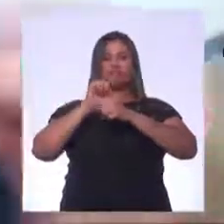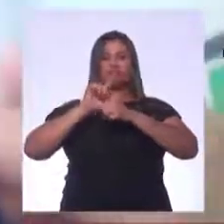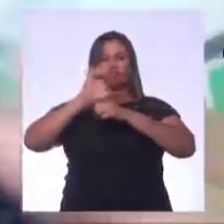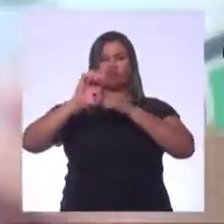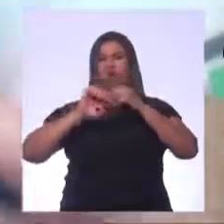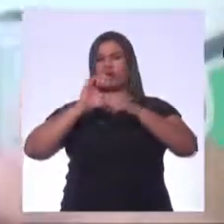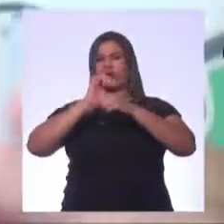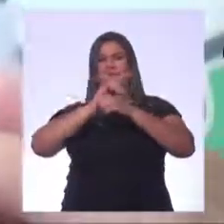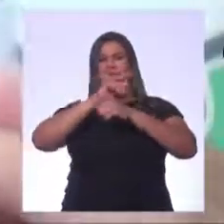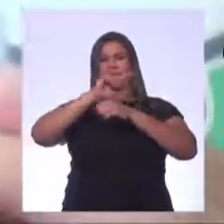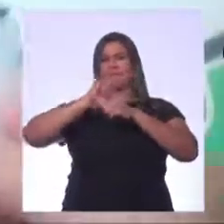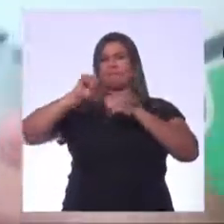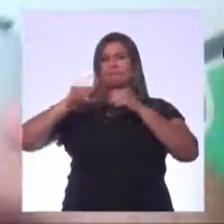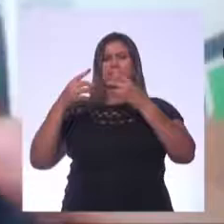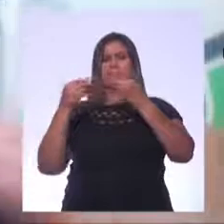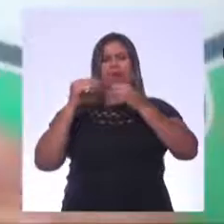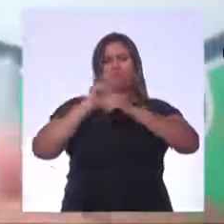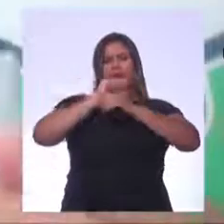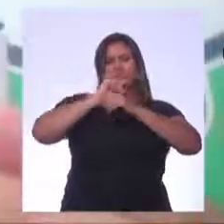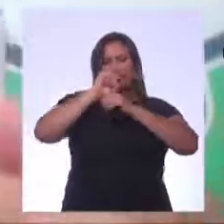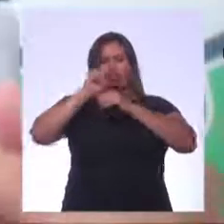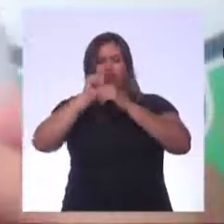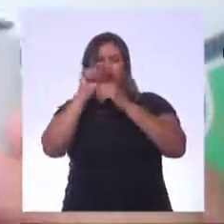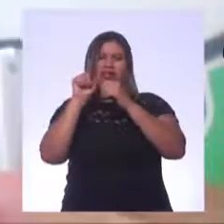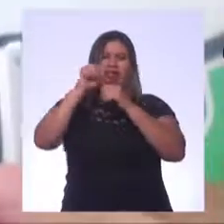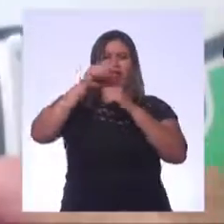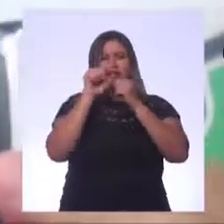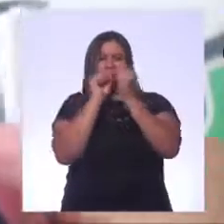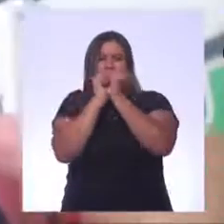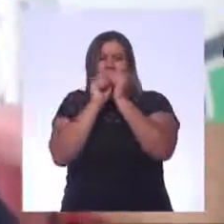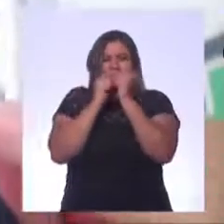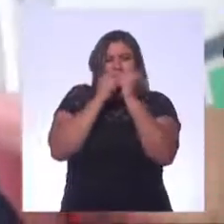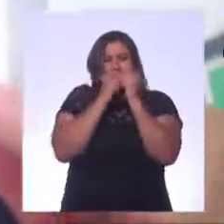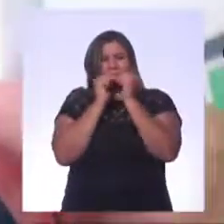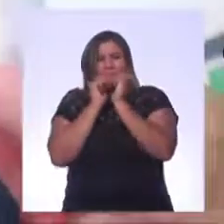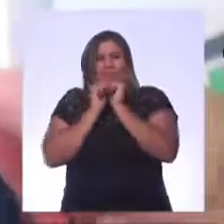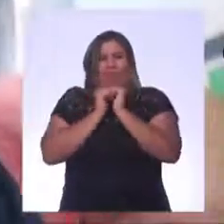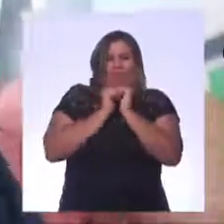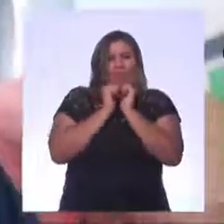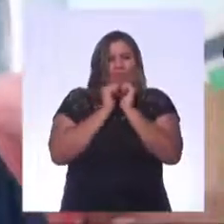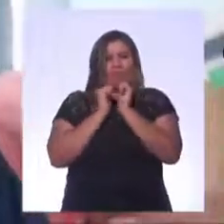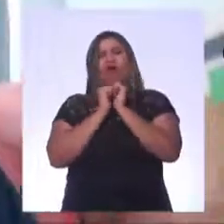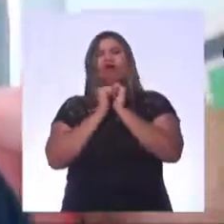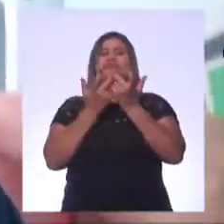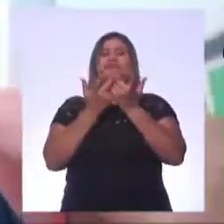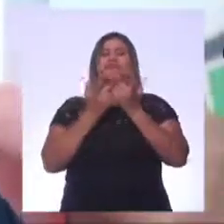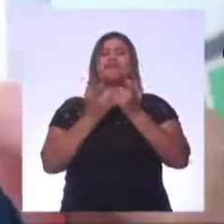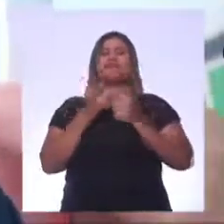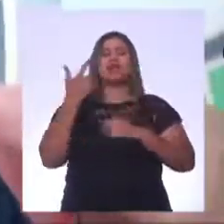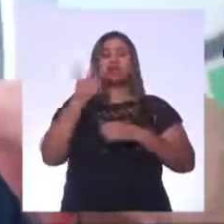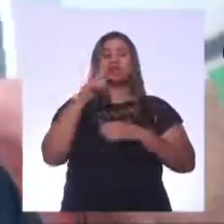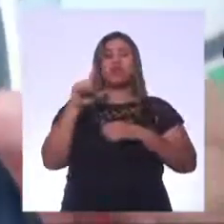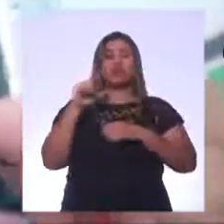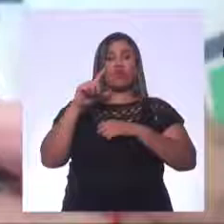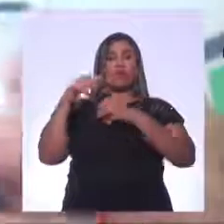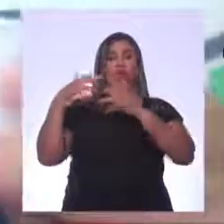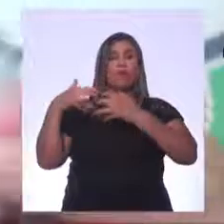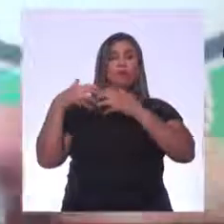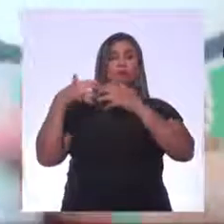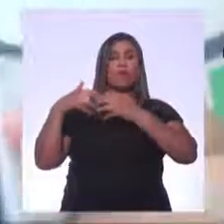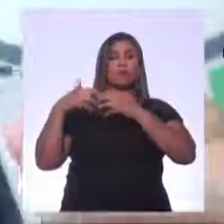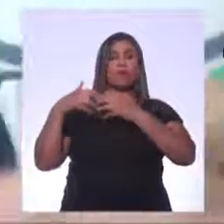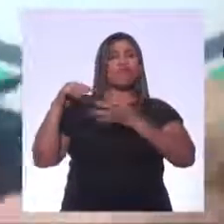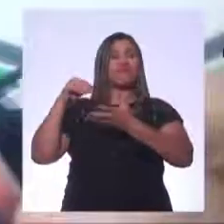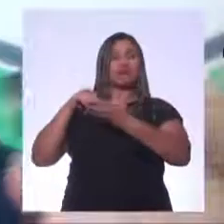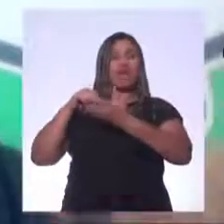bastante elétrons ali, agitados, apertadinhos e tal. E aqui nós temos uma falta de elétrons, né? Mas a